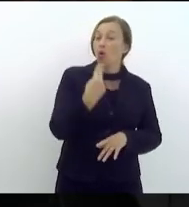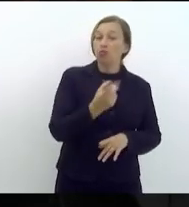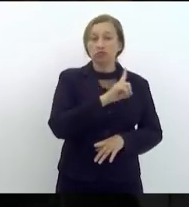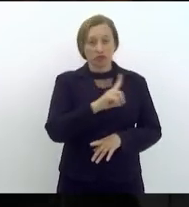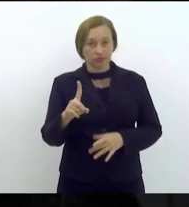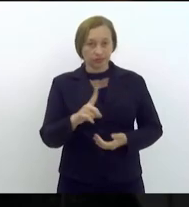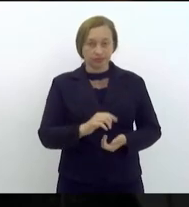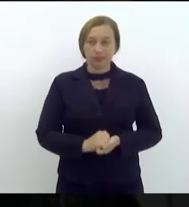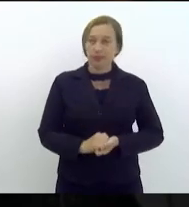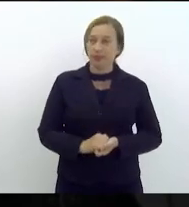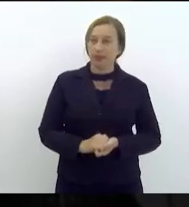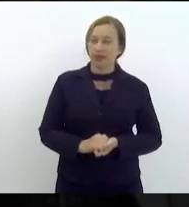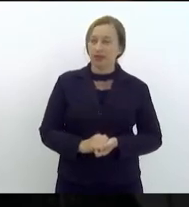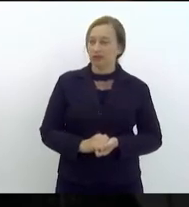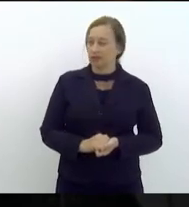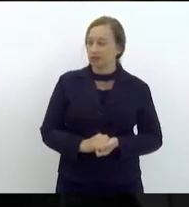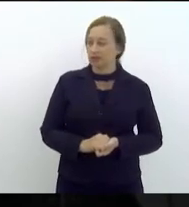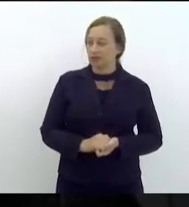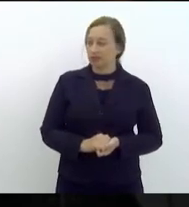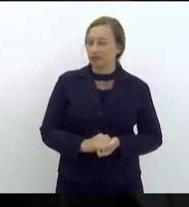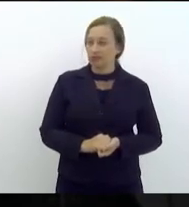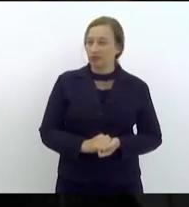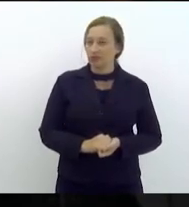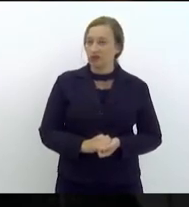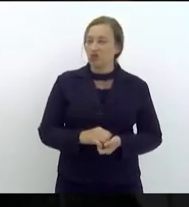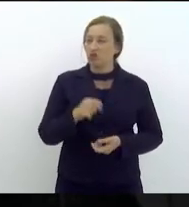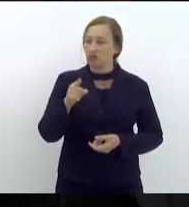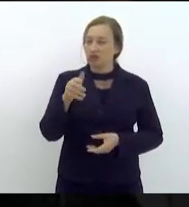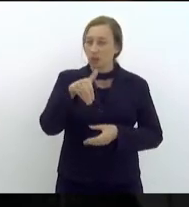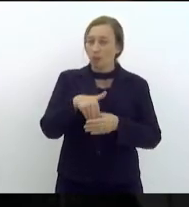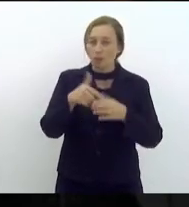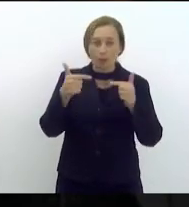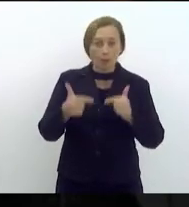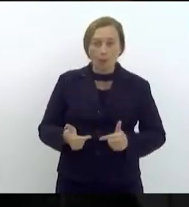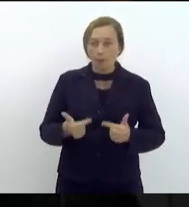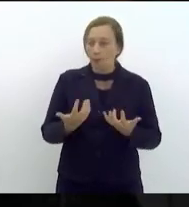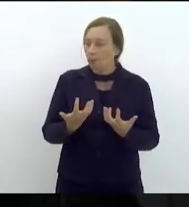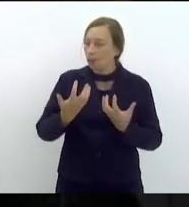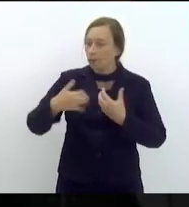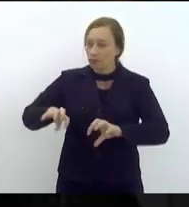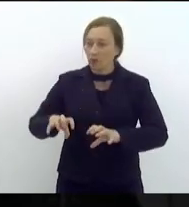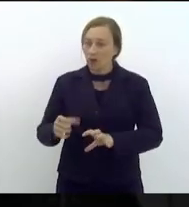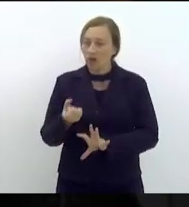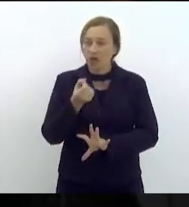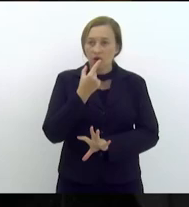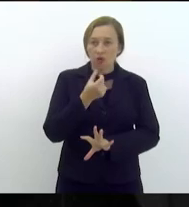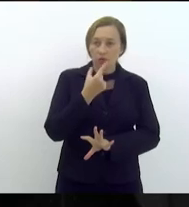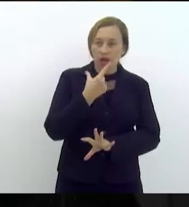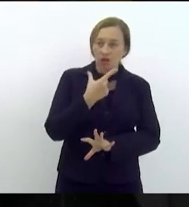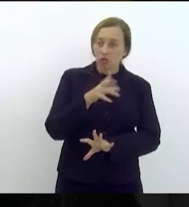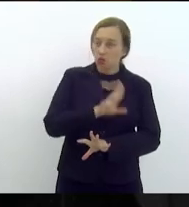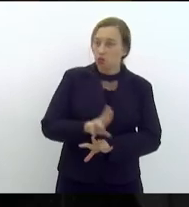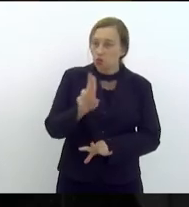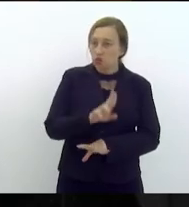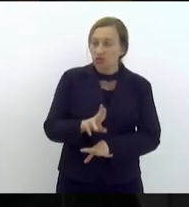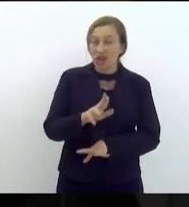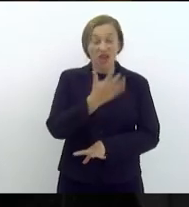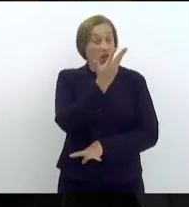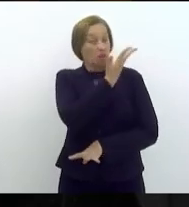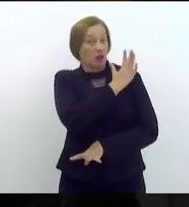não você se abster de tomar o medicamento por